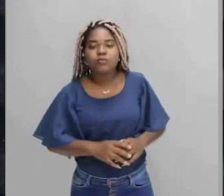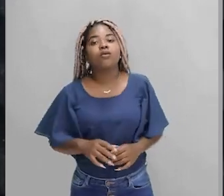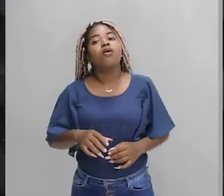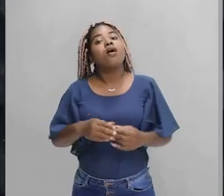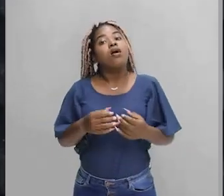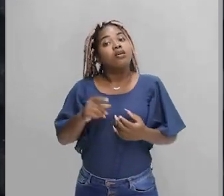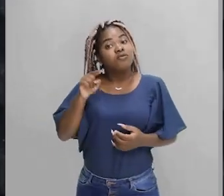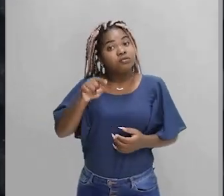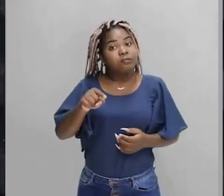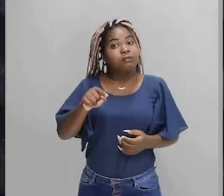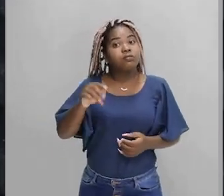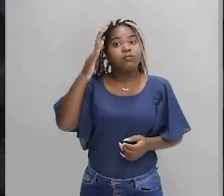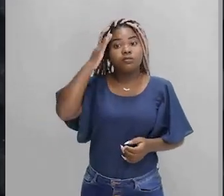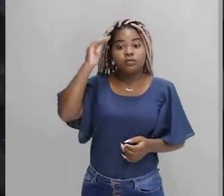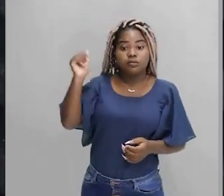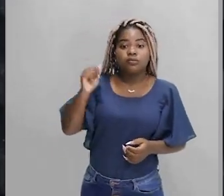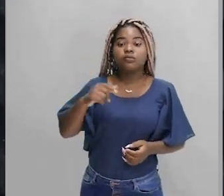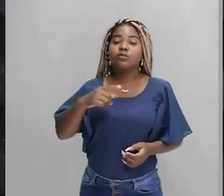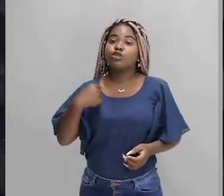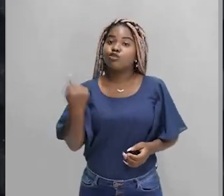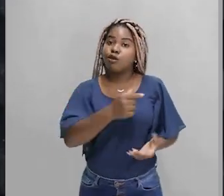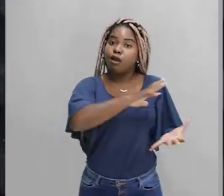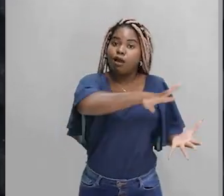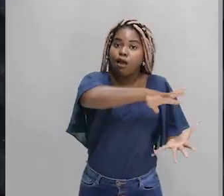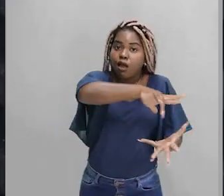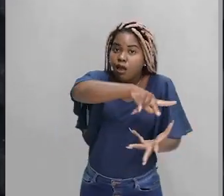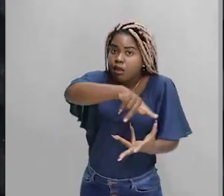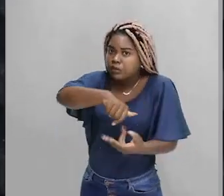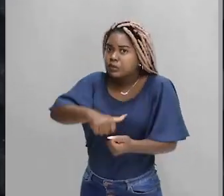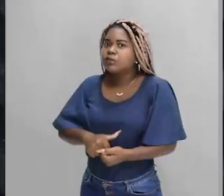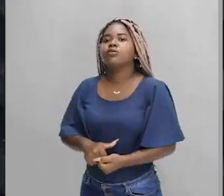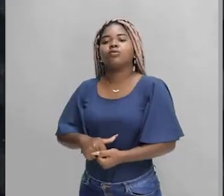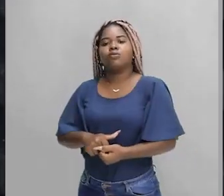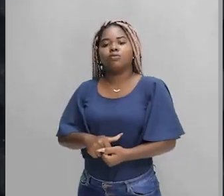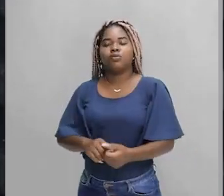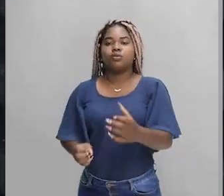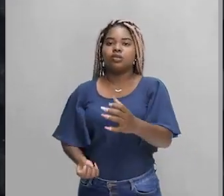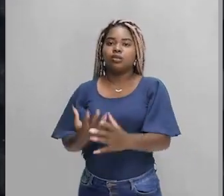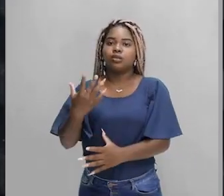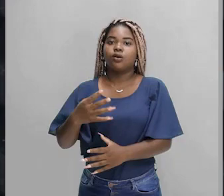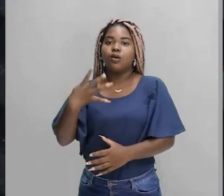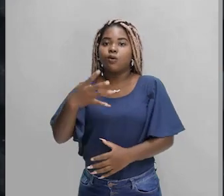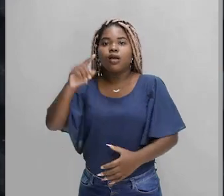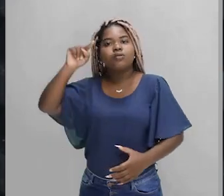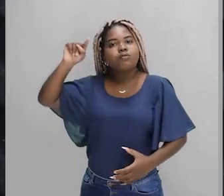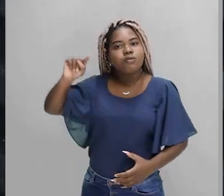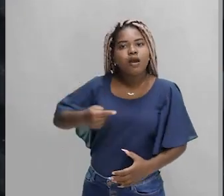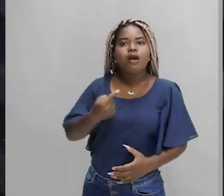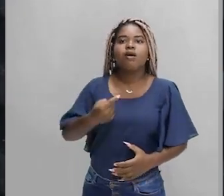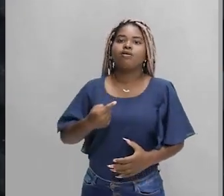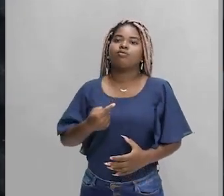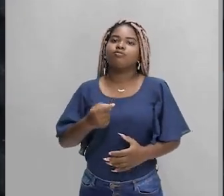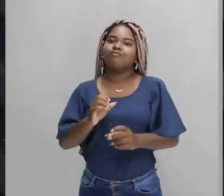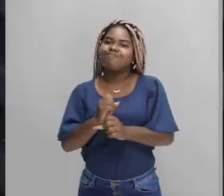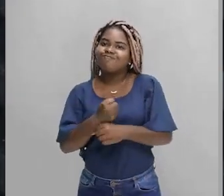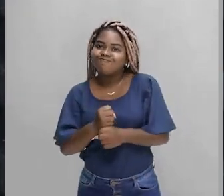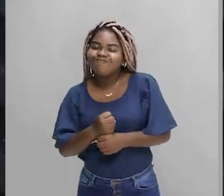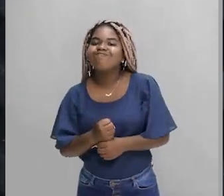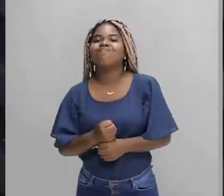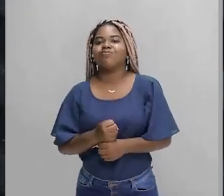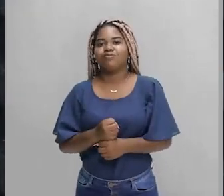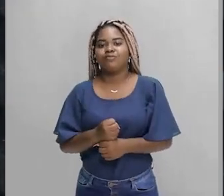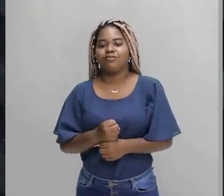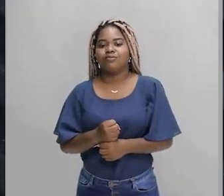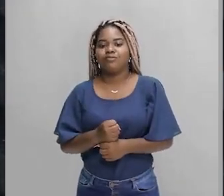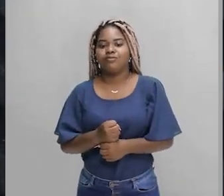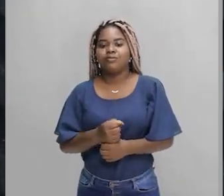há 4,5 bilhões de anos e ele primeiro se resfria, então algumas estruturas vão se formar primeiro. Depois ocorre